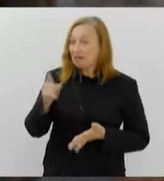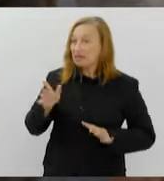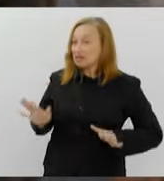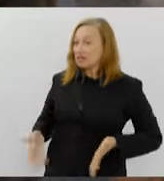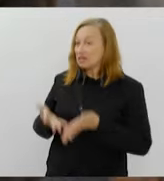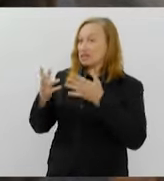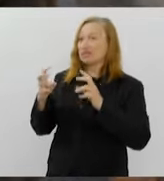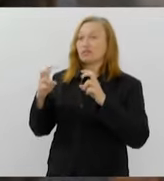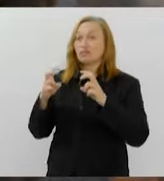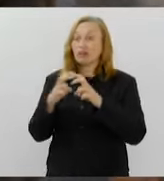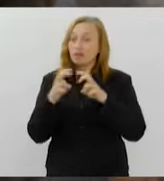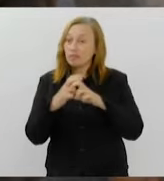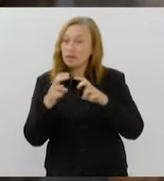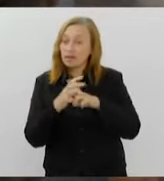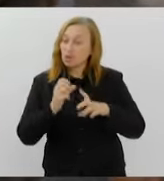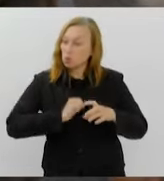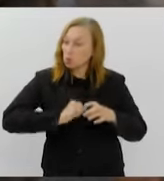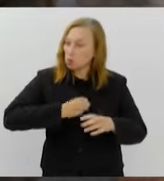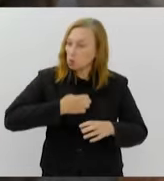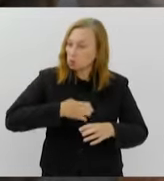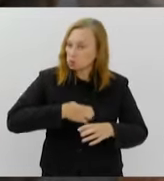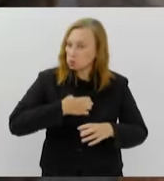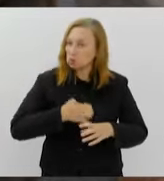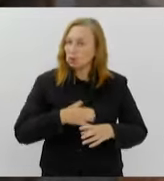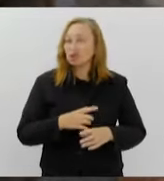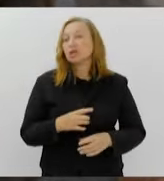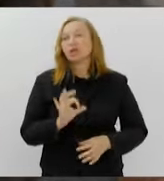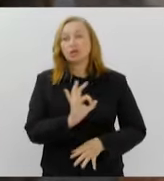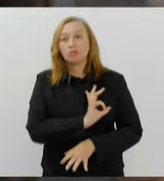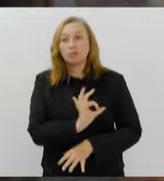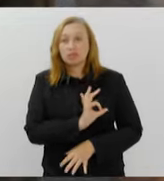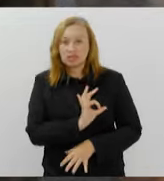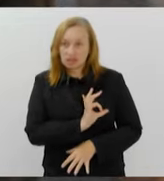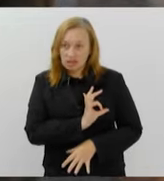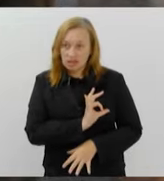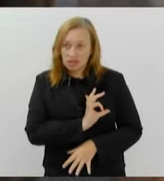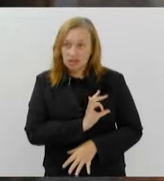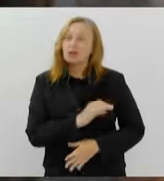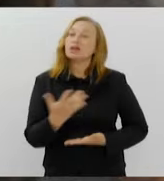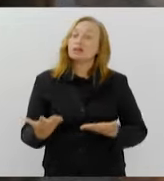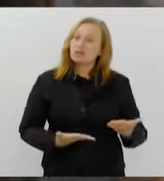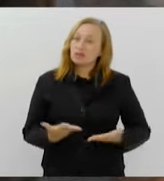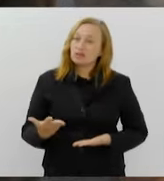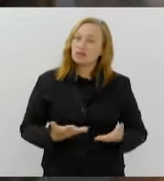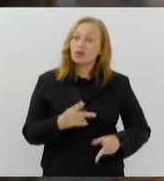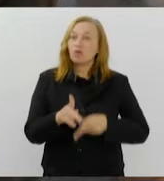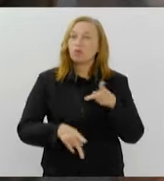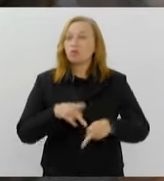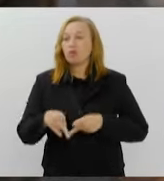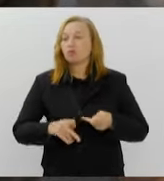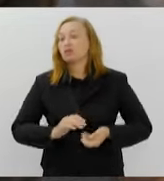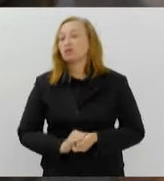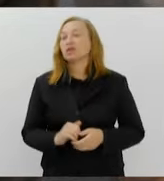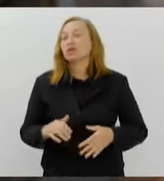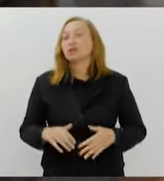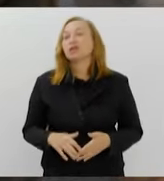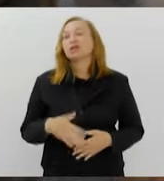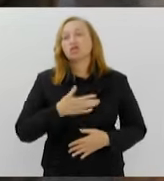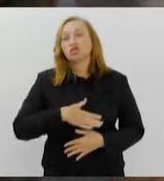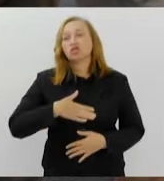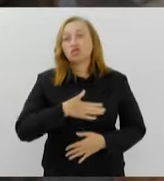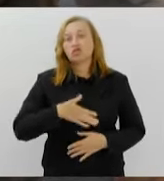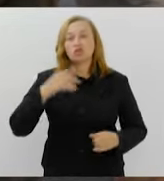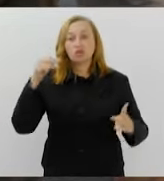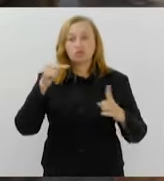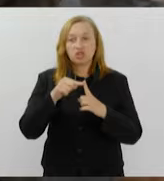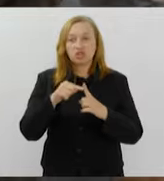guerra né o ódio né e policial é para est a serviço da população agora eu também gostaria de forma muito